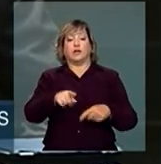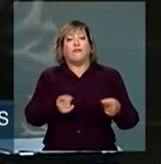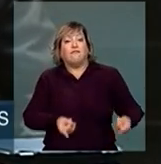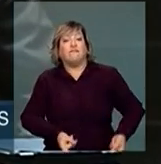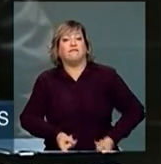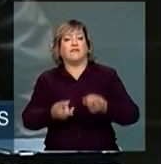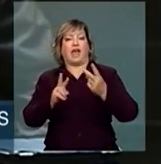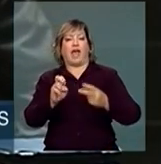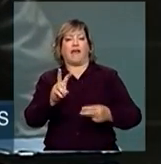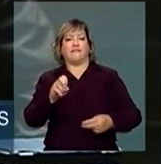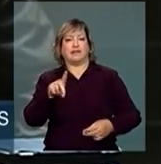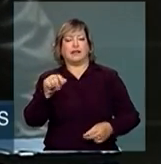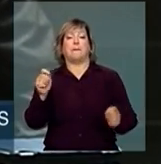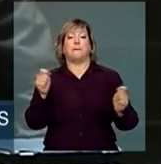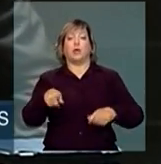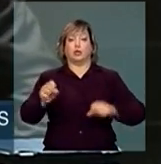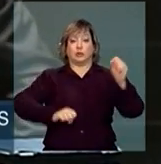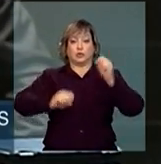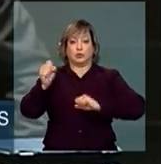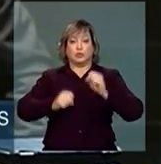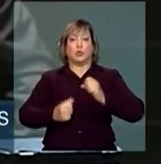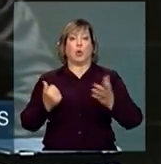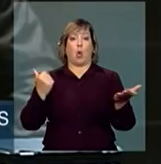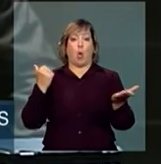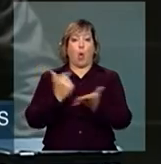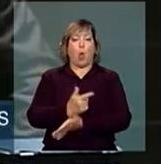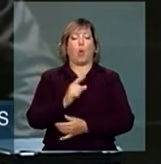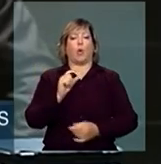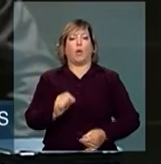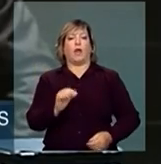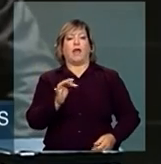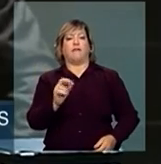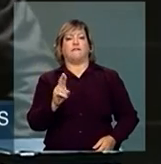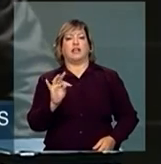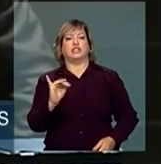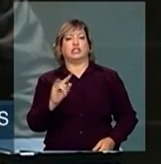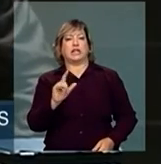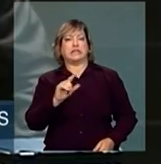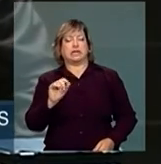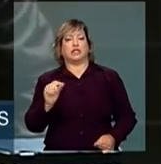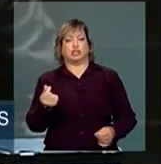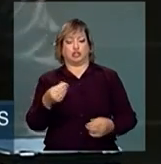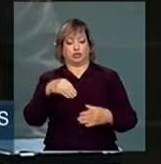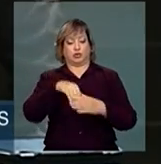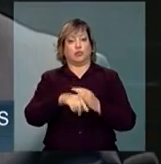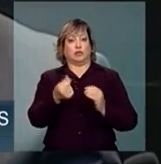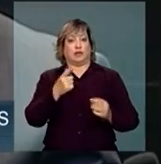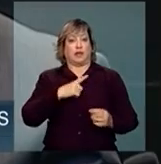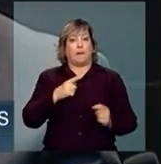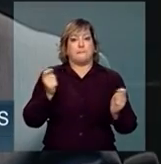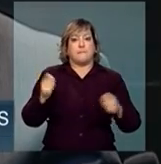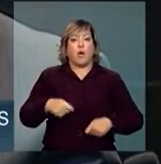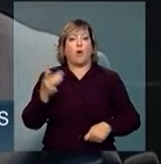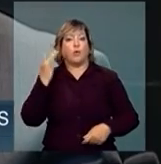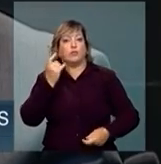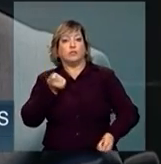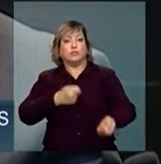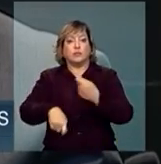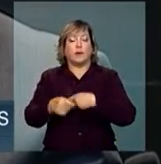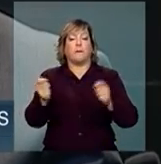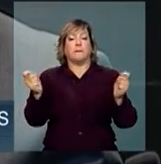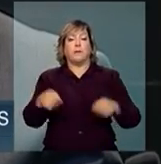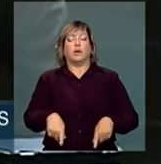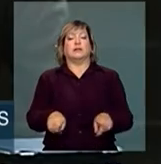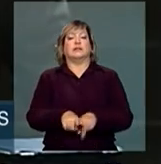ir na indústria comprar os fertilizantes com dinheiro no bolso, com poder de barganha, para que saia da mão da